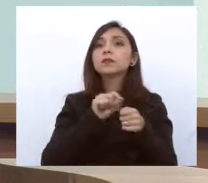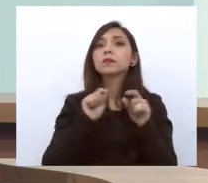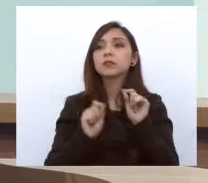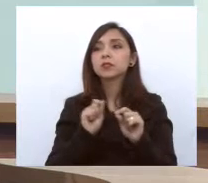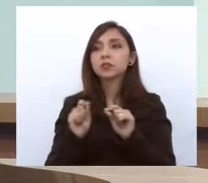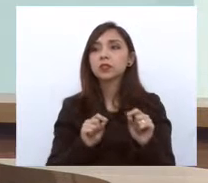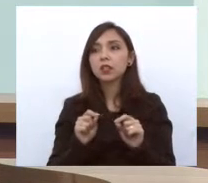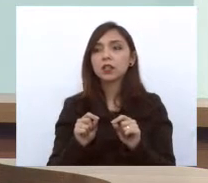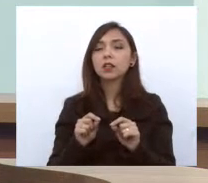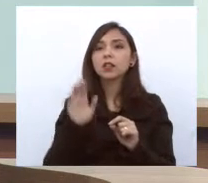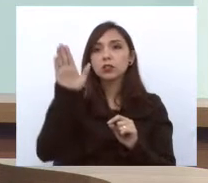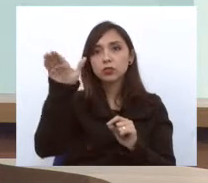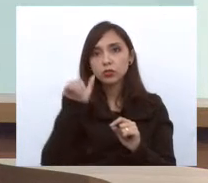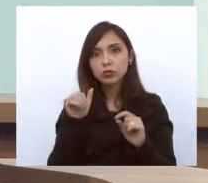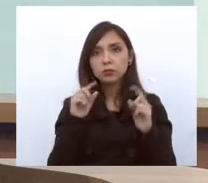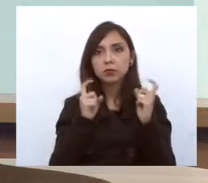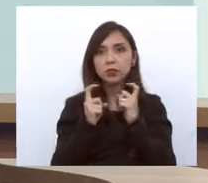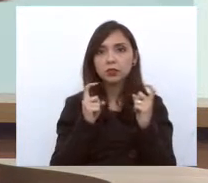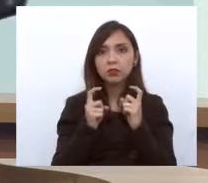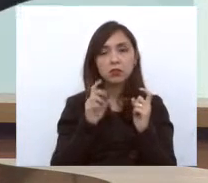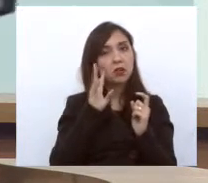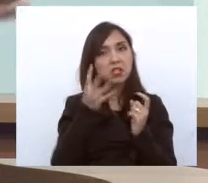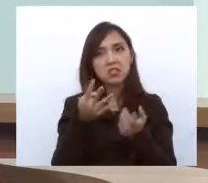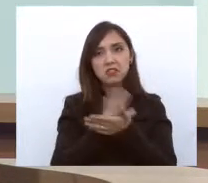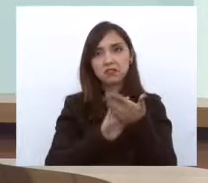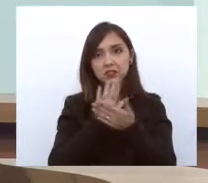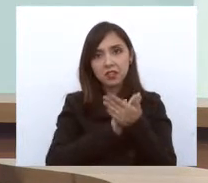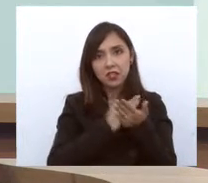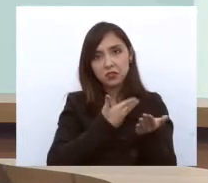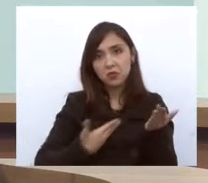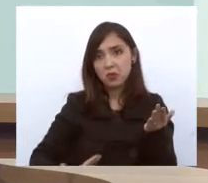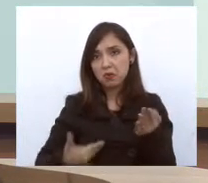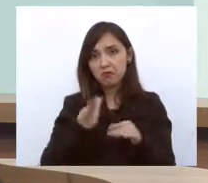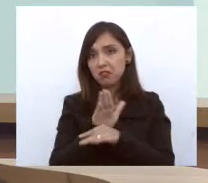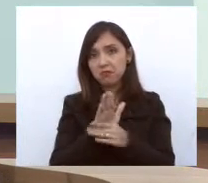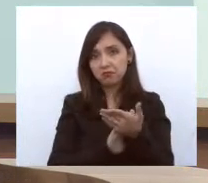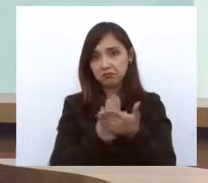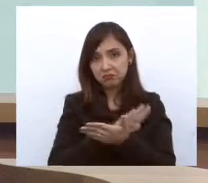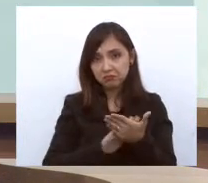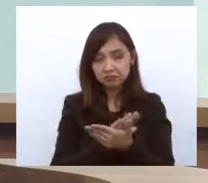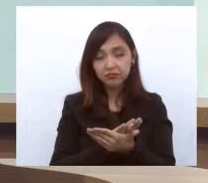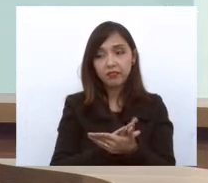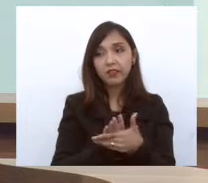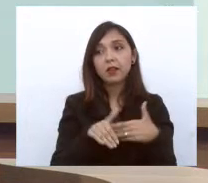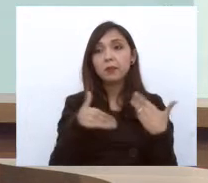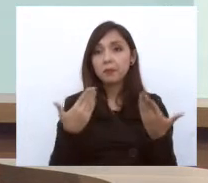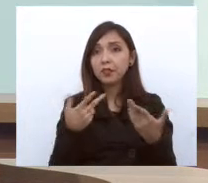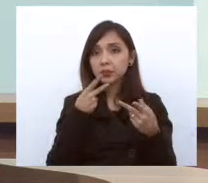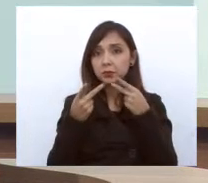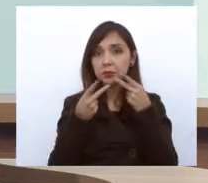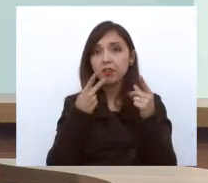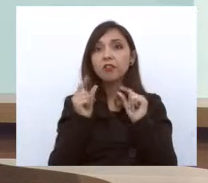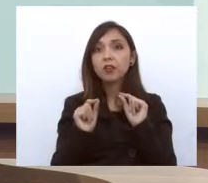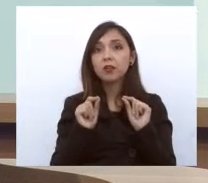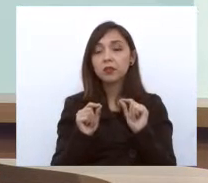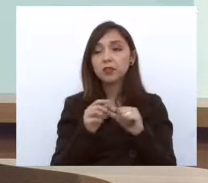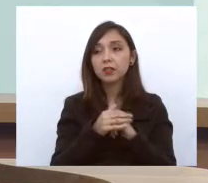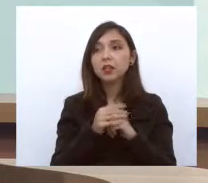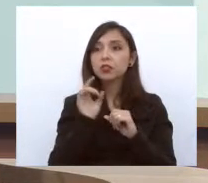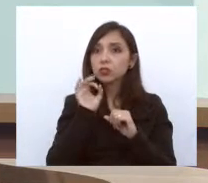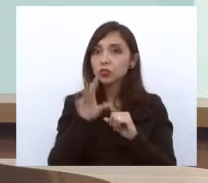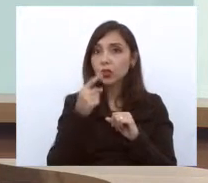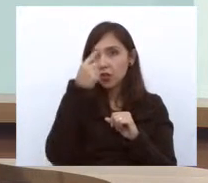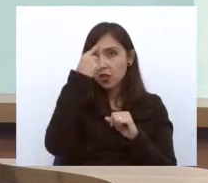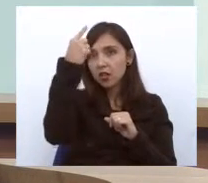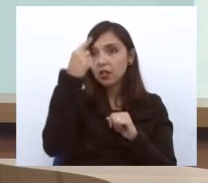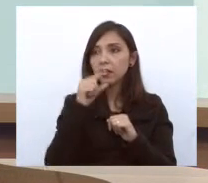Chama-se para reunião e nada resolve, também o governo também não toma atitude nenhuma. Mas minha fala hoje aqui é só para